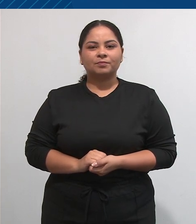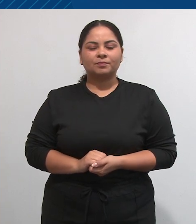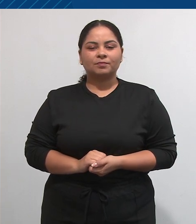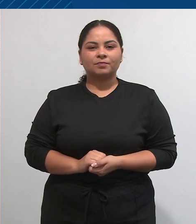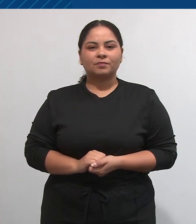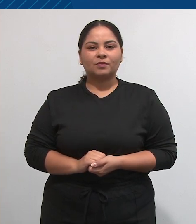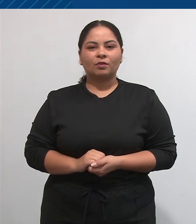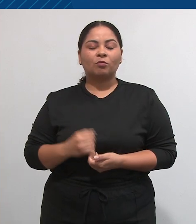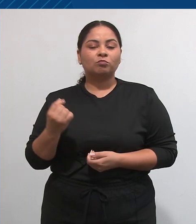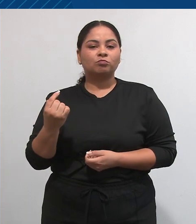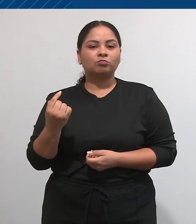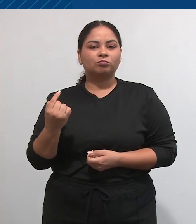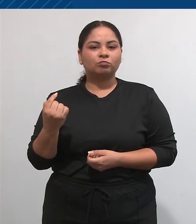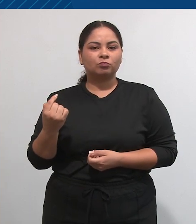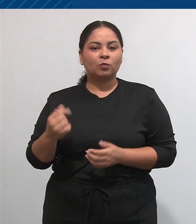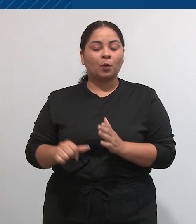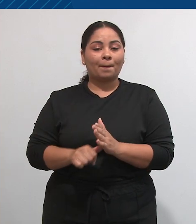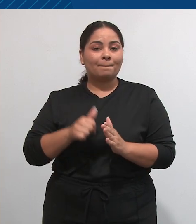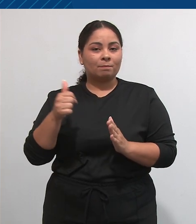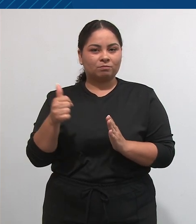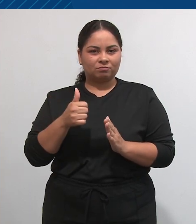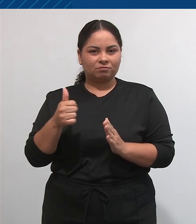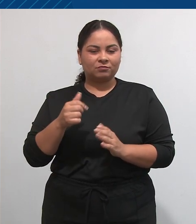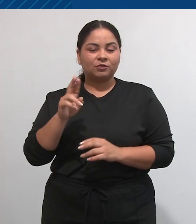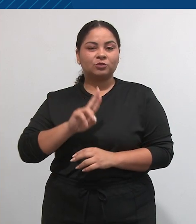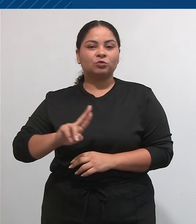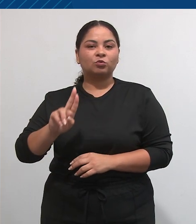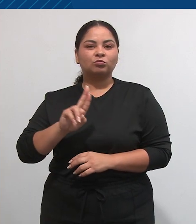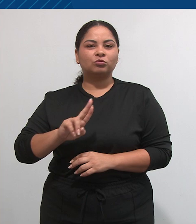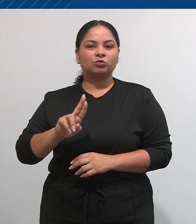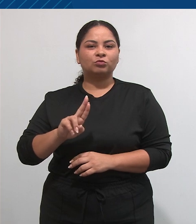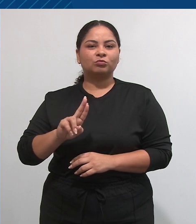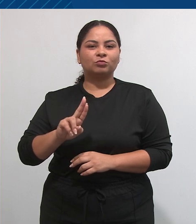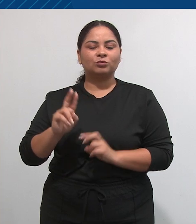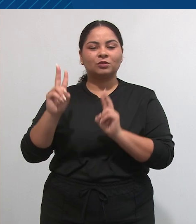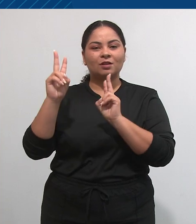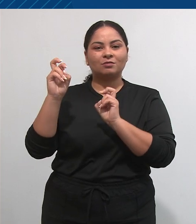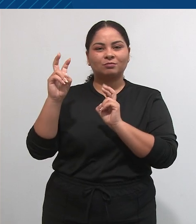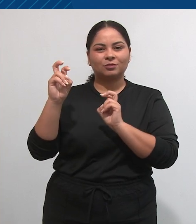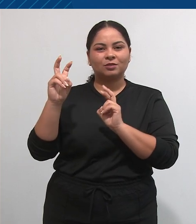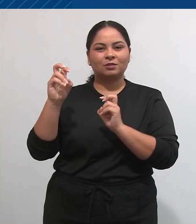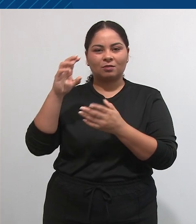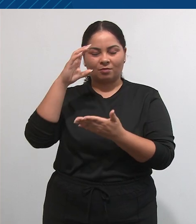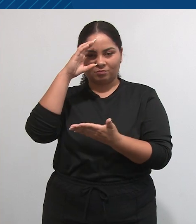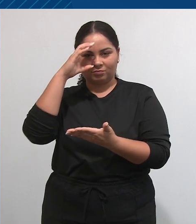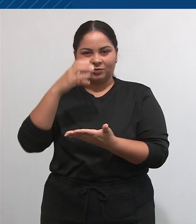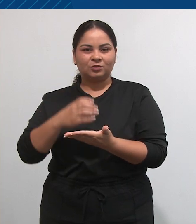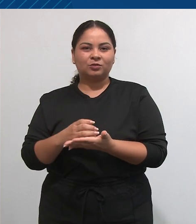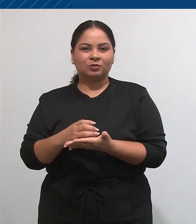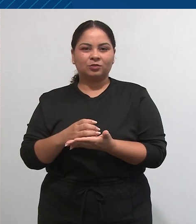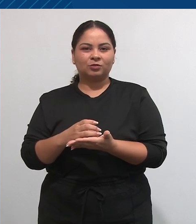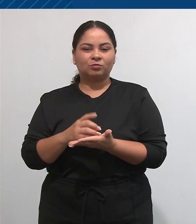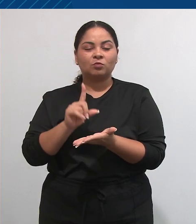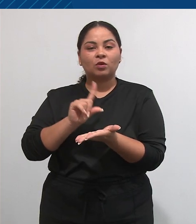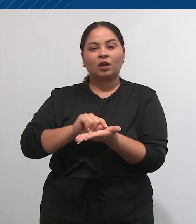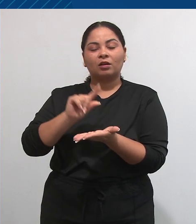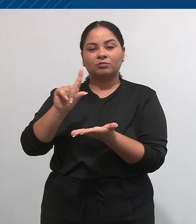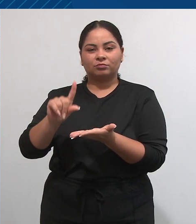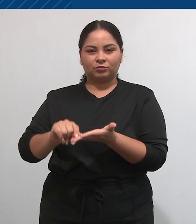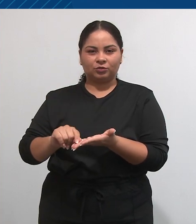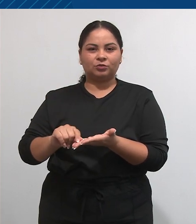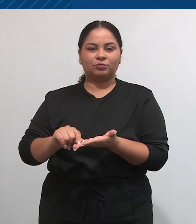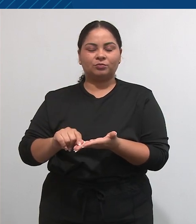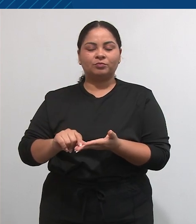que eu utilizei esse termo nos meus estudos, né, seja em artigo, tese,